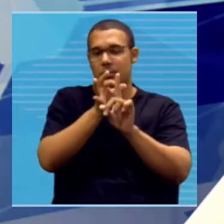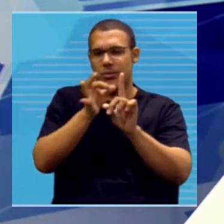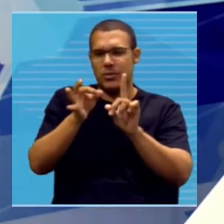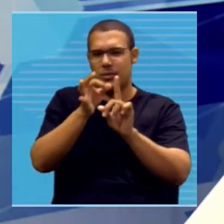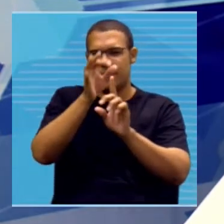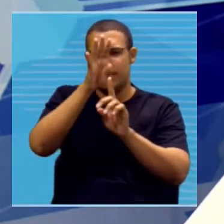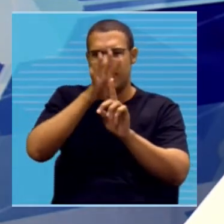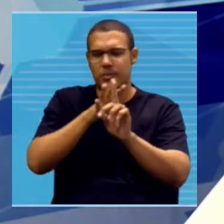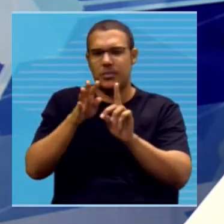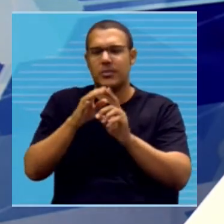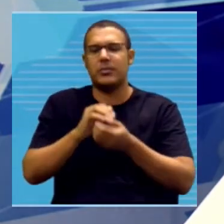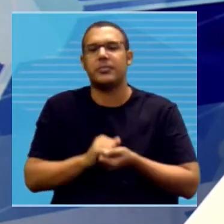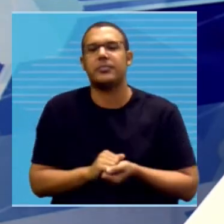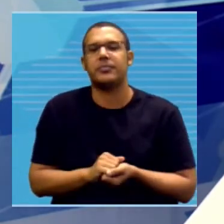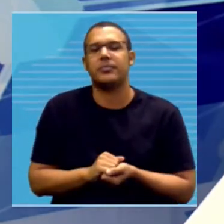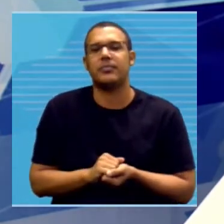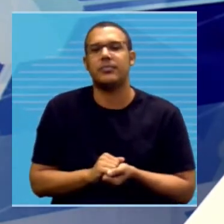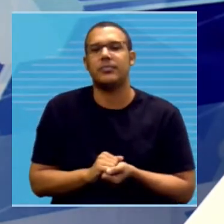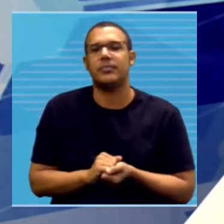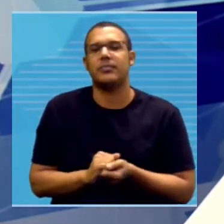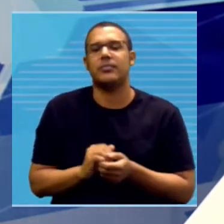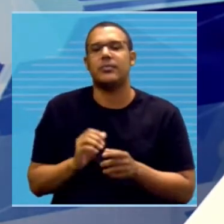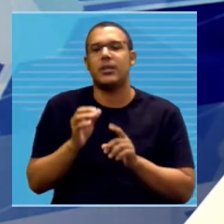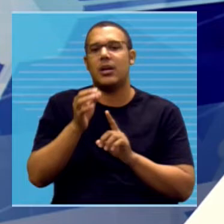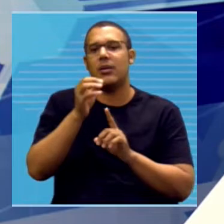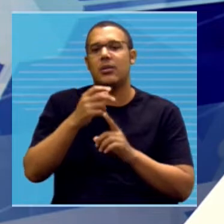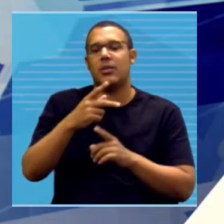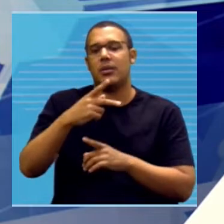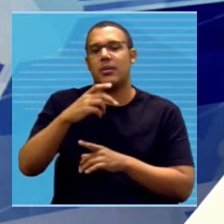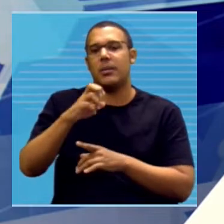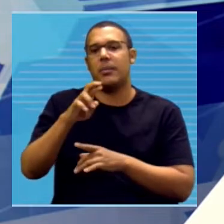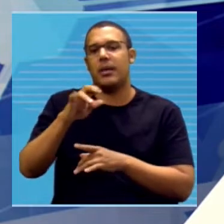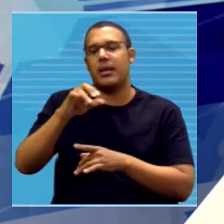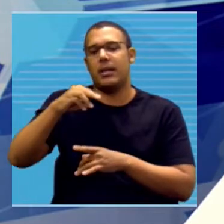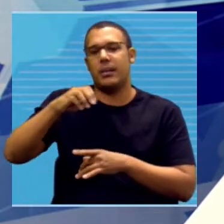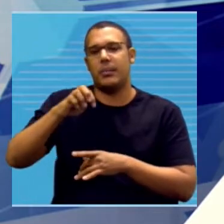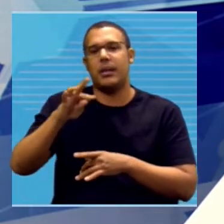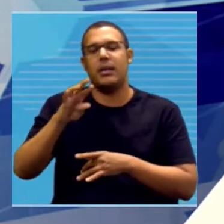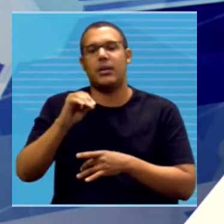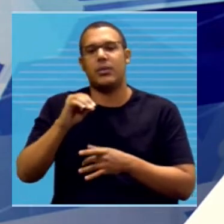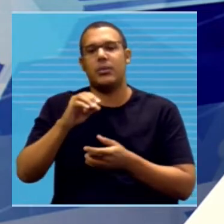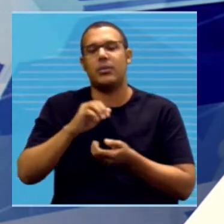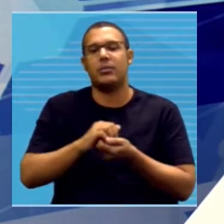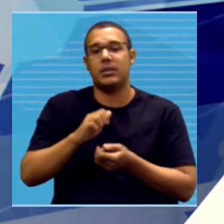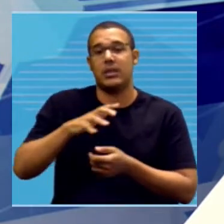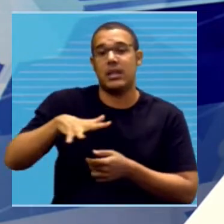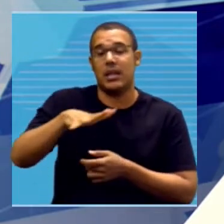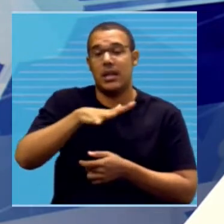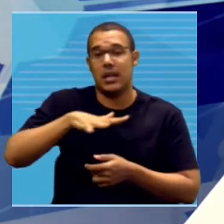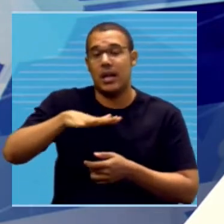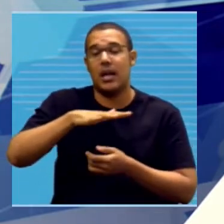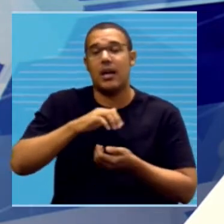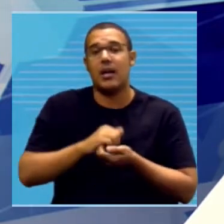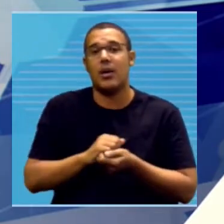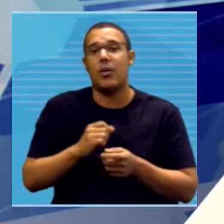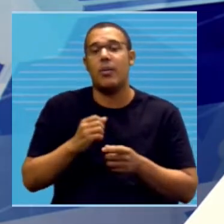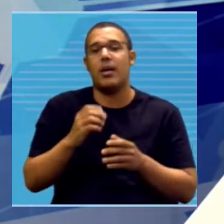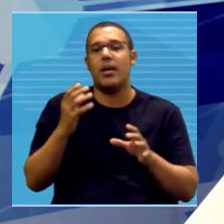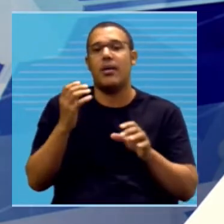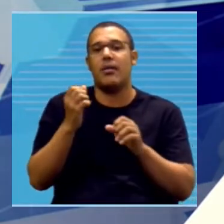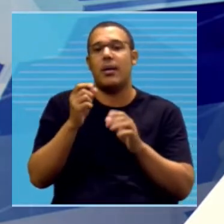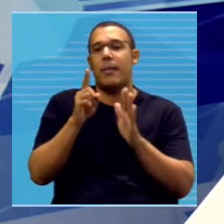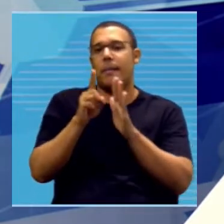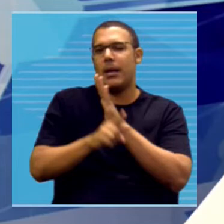ser muito útil professor para o cálculo de perímetro para o cálculo de áreas ou simplesmente para resolver questões